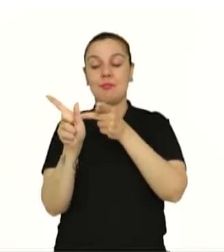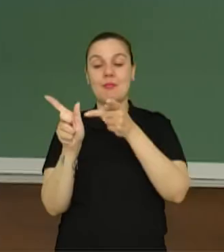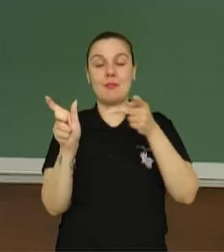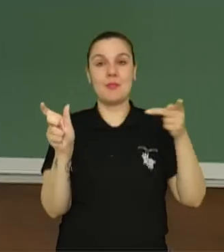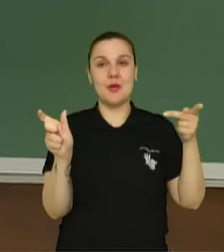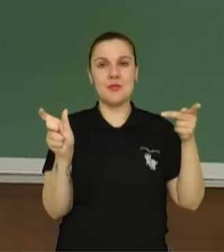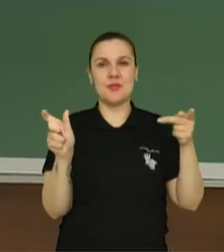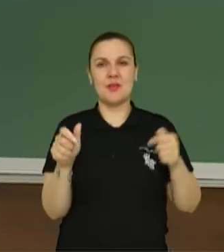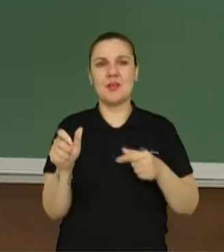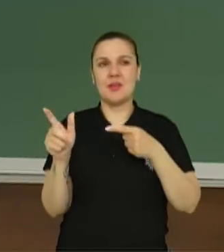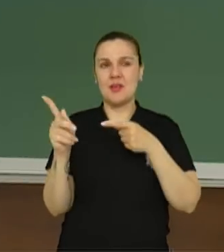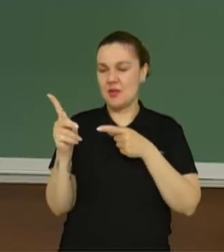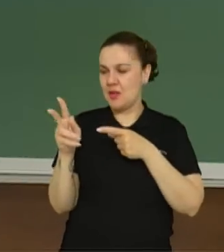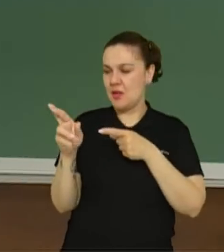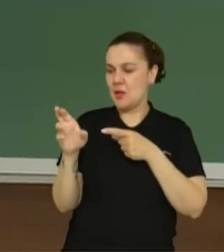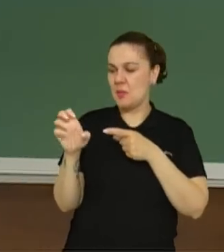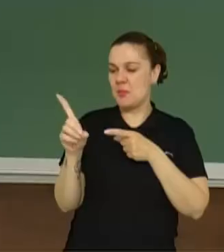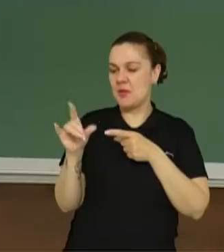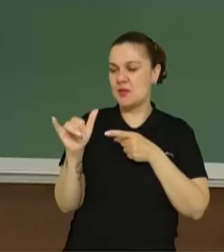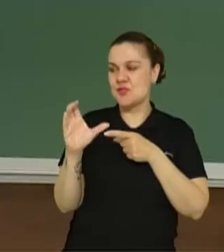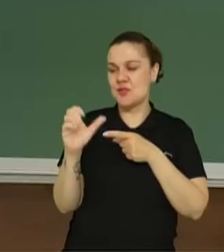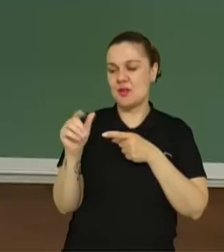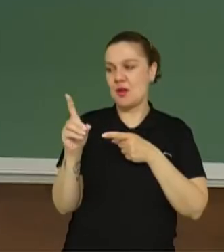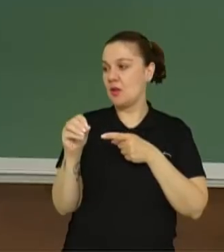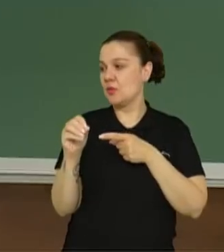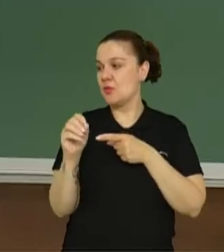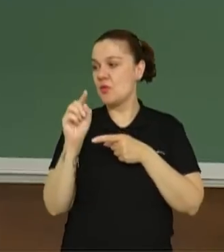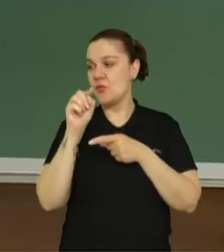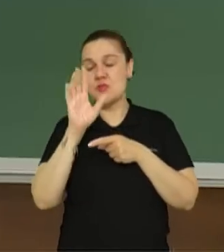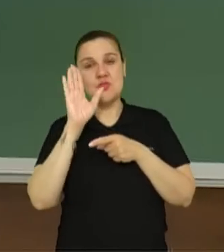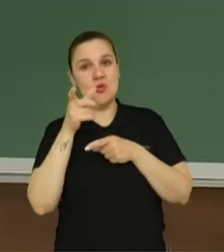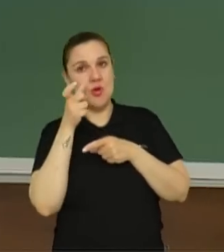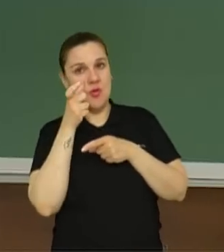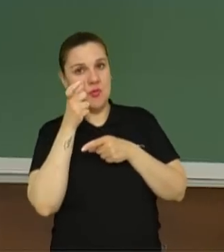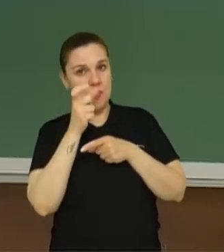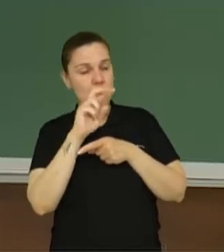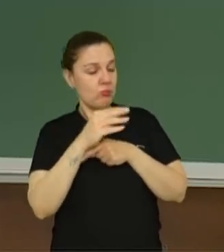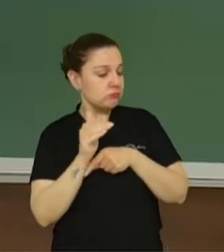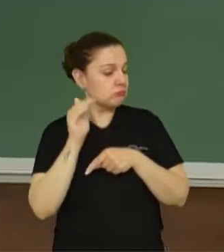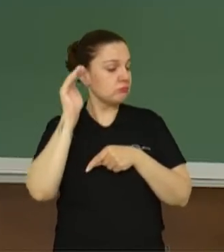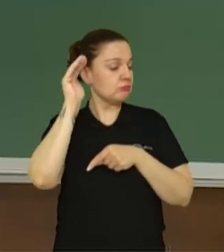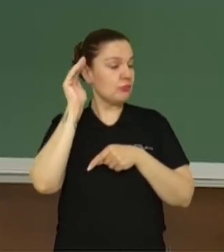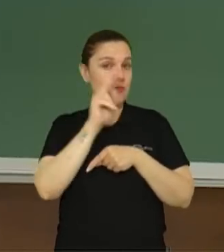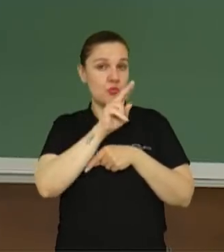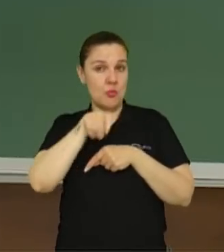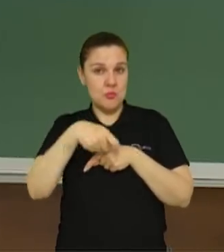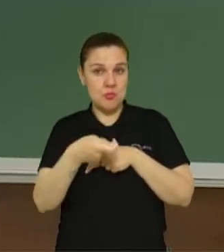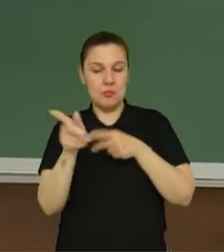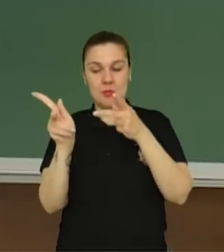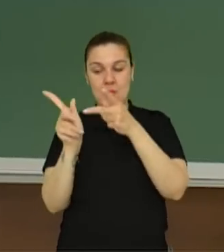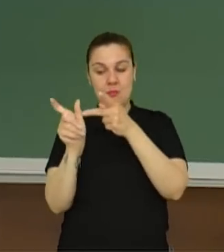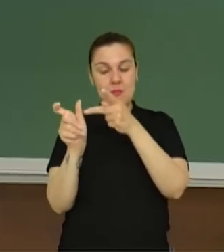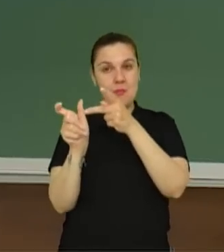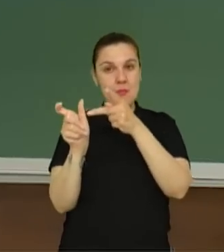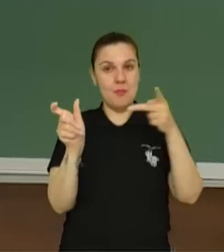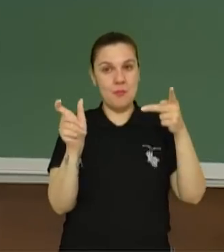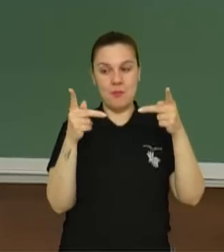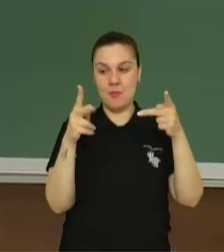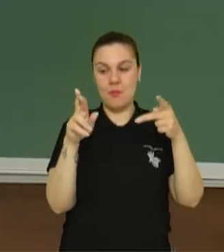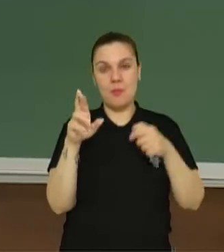predicado. Predicado, em algum momento você viu ou ouviu algo a respeito deste termo,